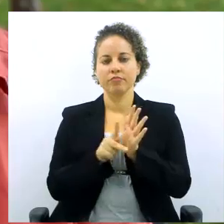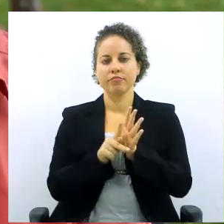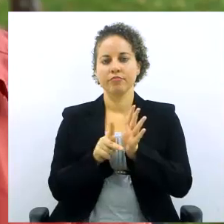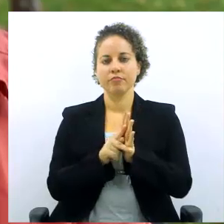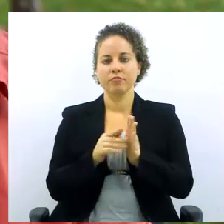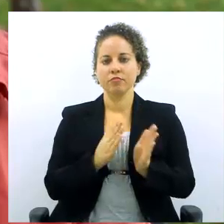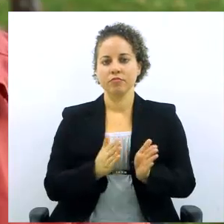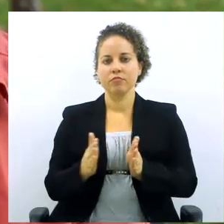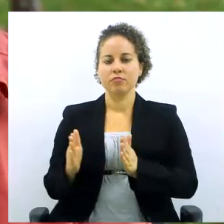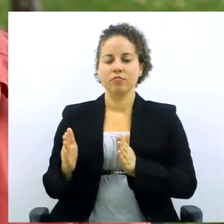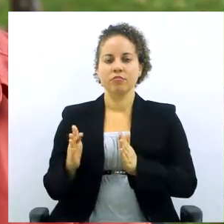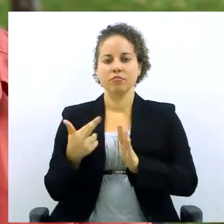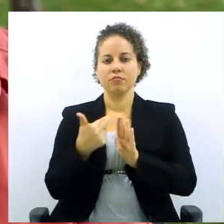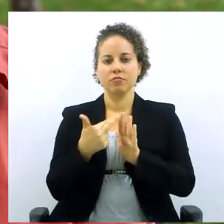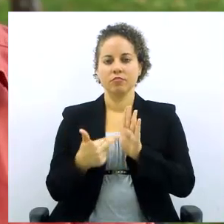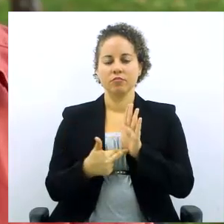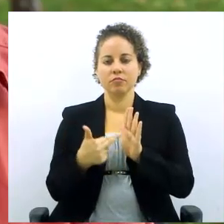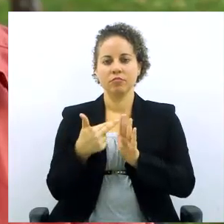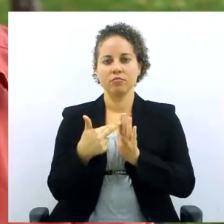né, de regras, de